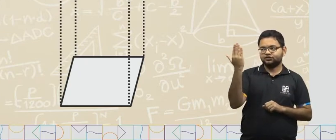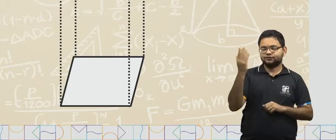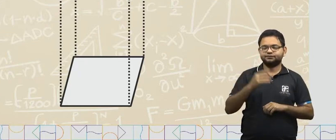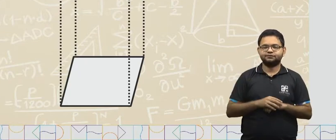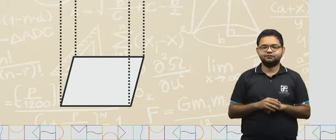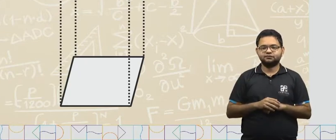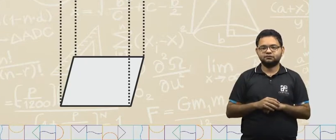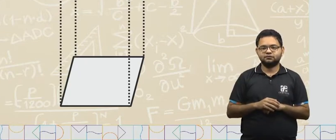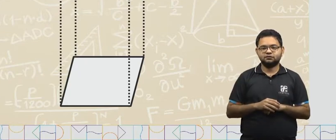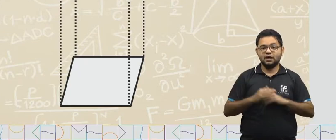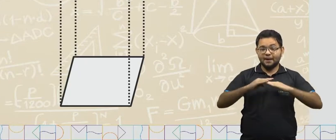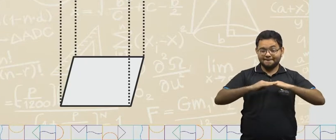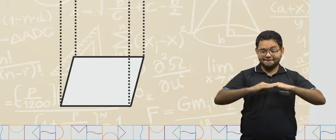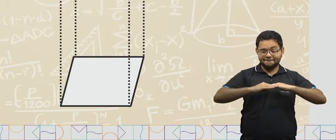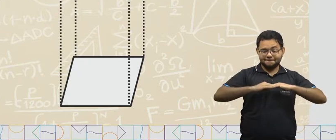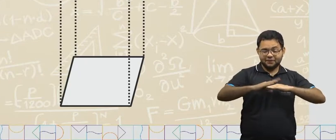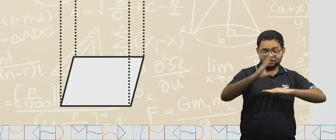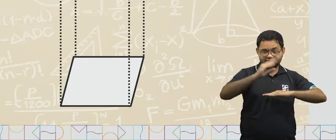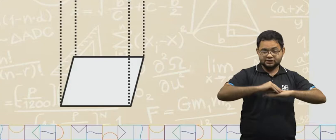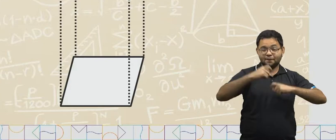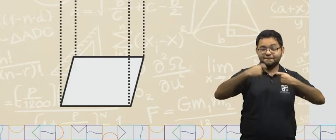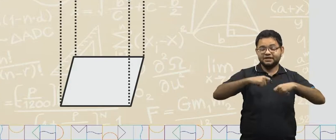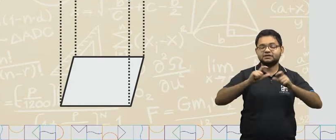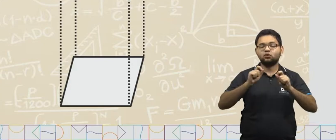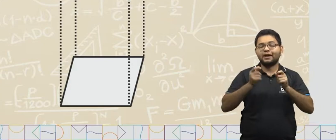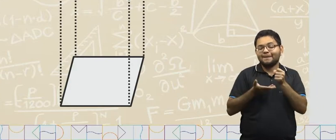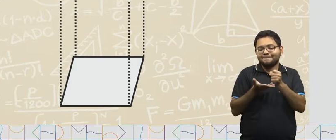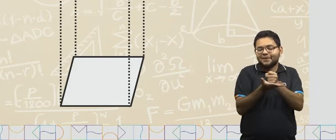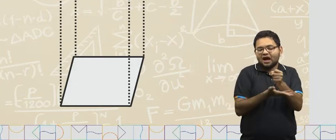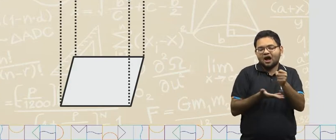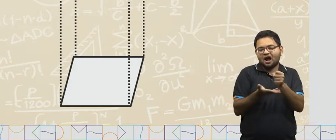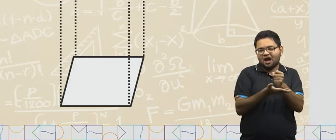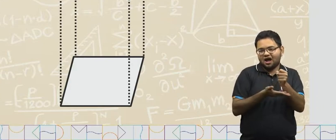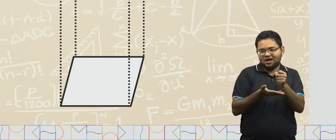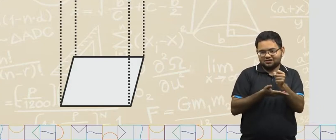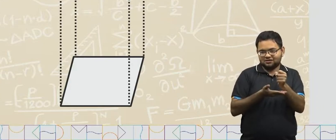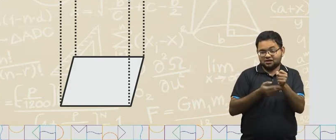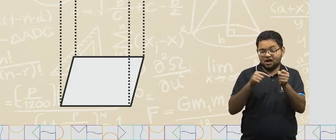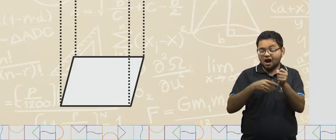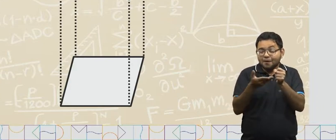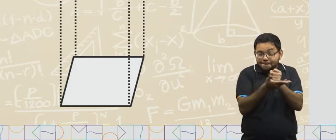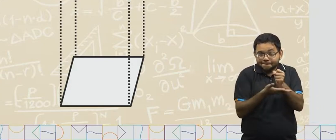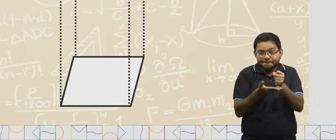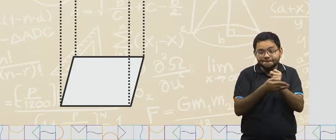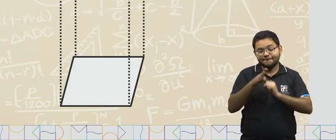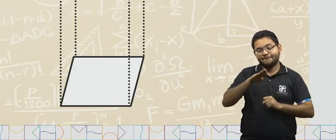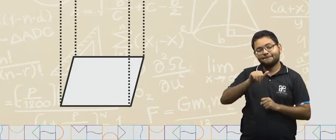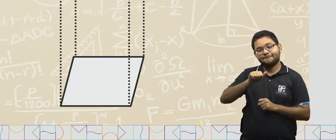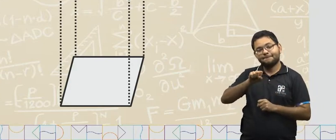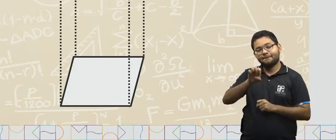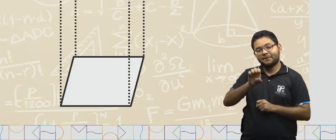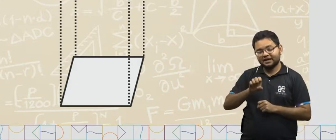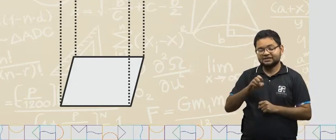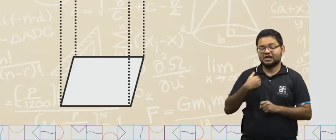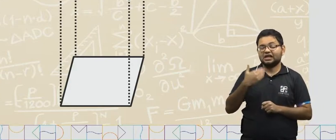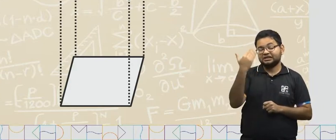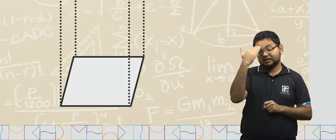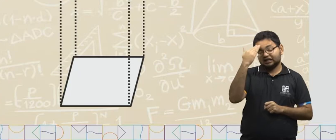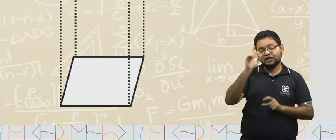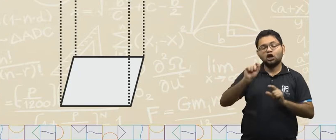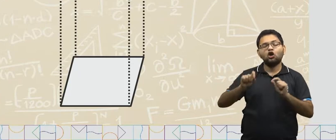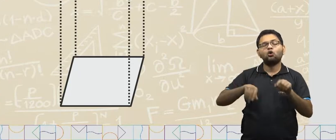uma planificação é a base. Ela vai determinar qual figura sólida